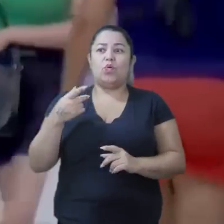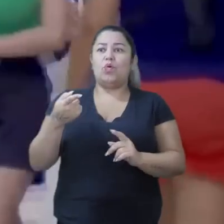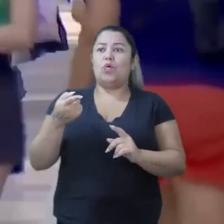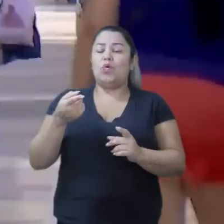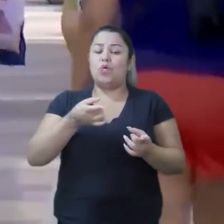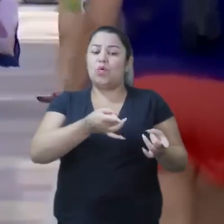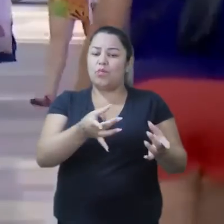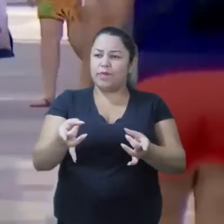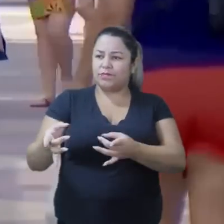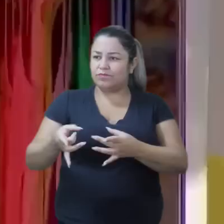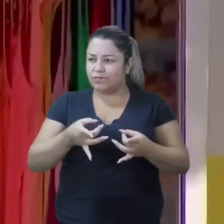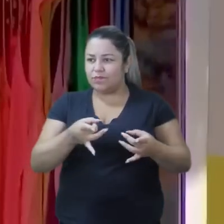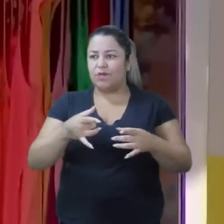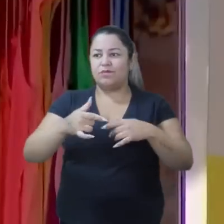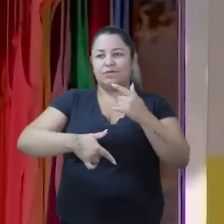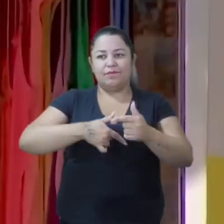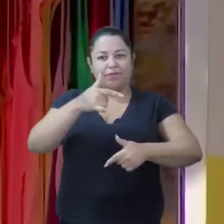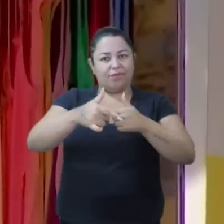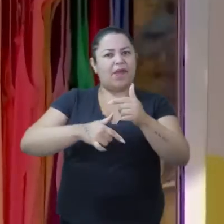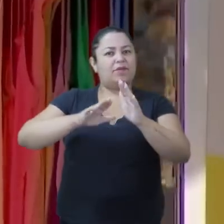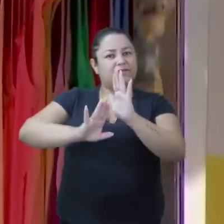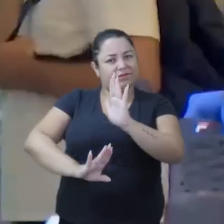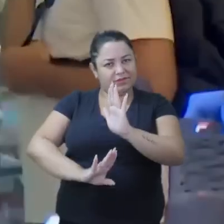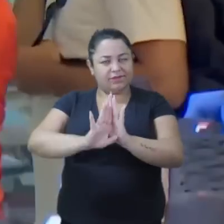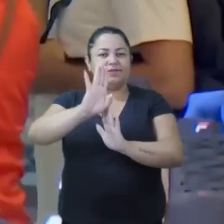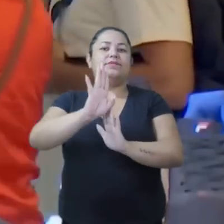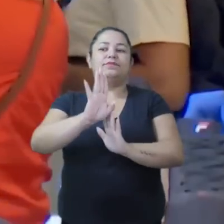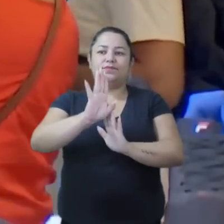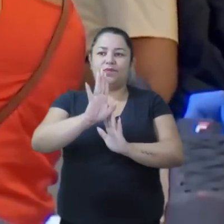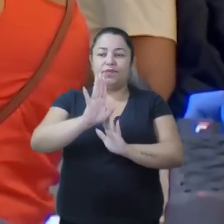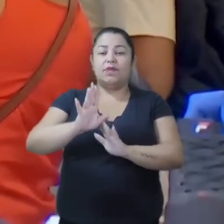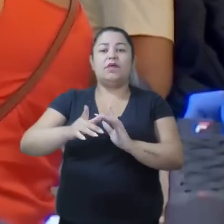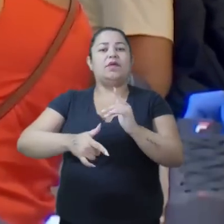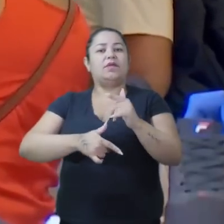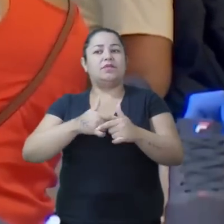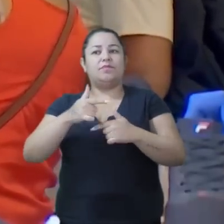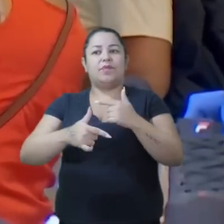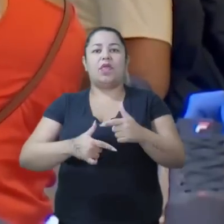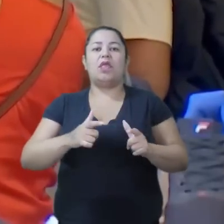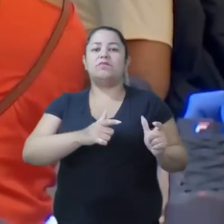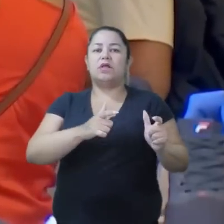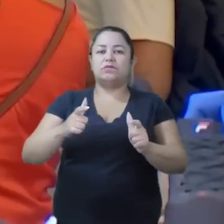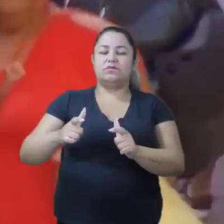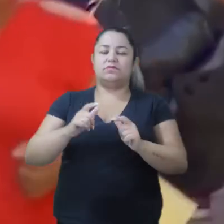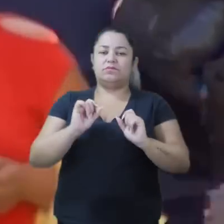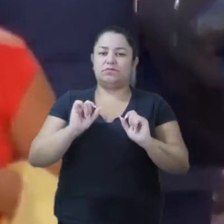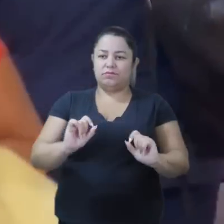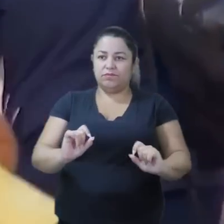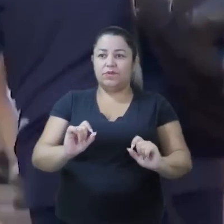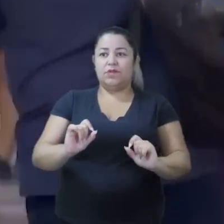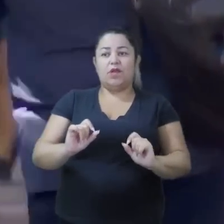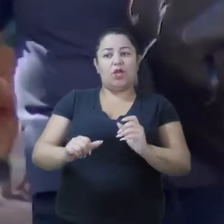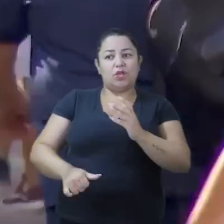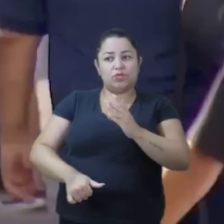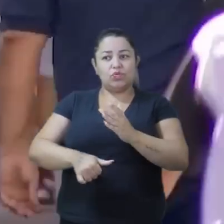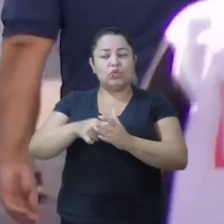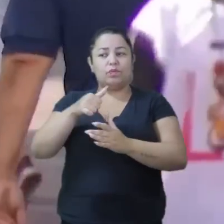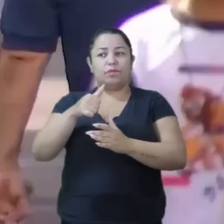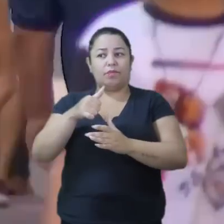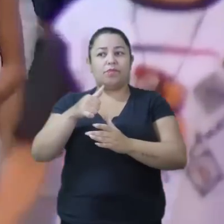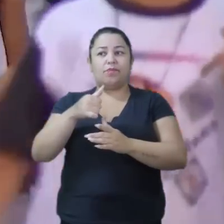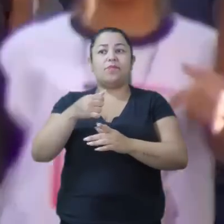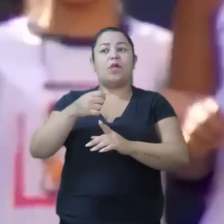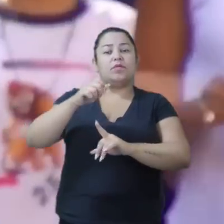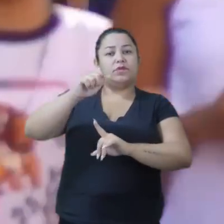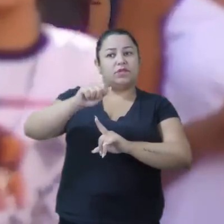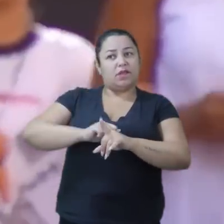uma das atividades com maior crescimento em ocupações em postos de trabalho. Só no primeiro trimestre deste